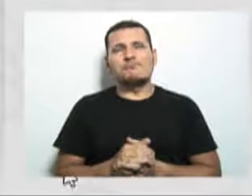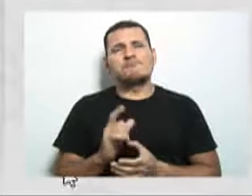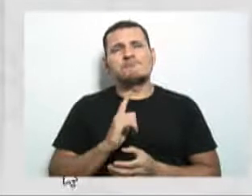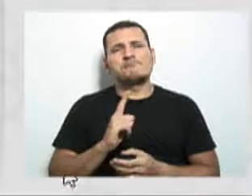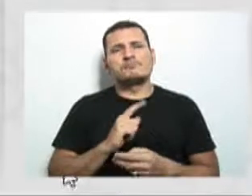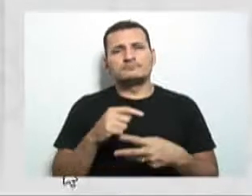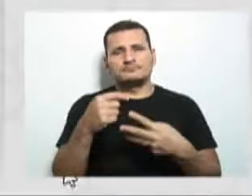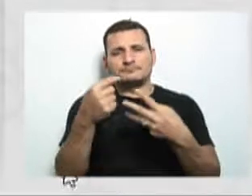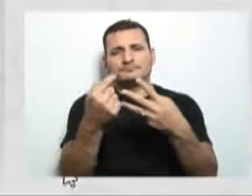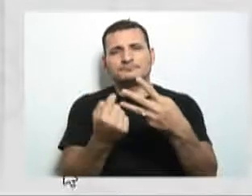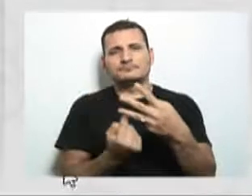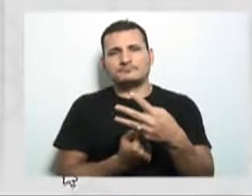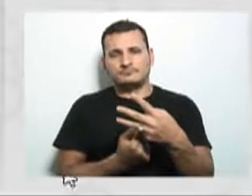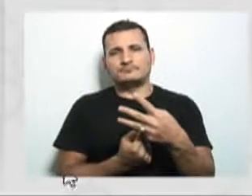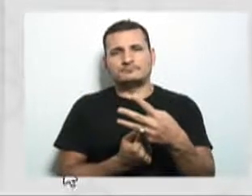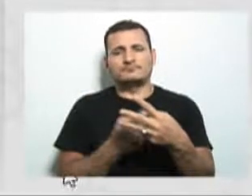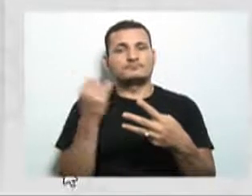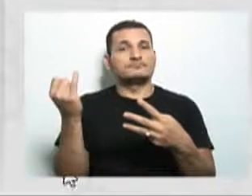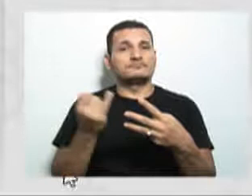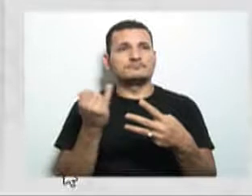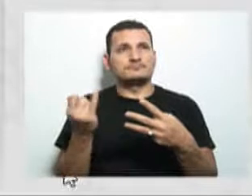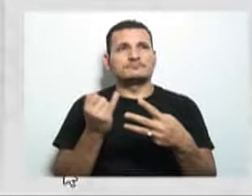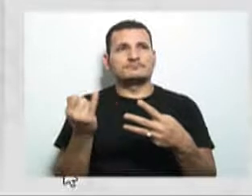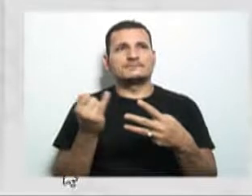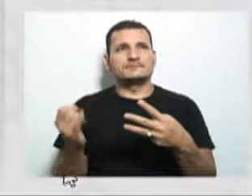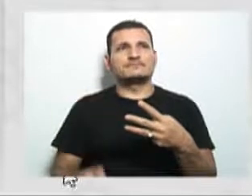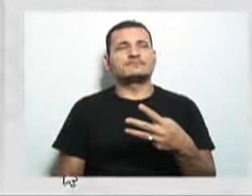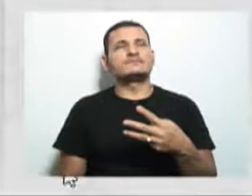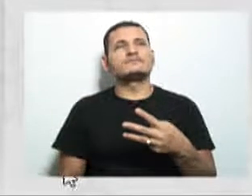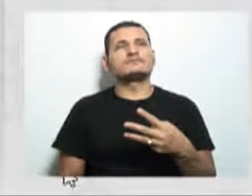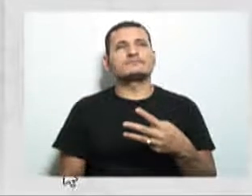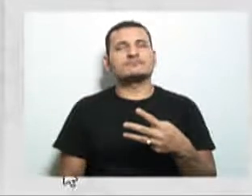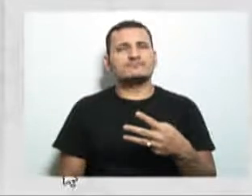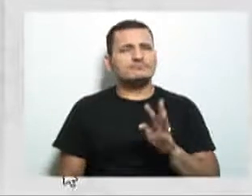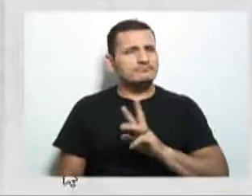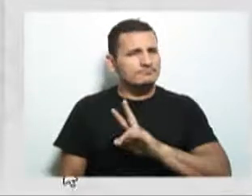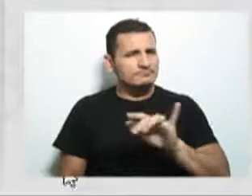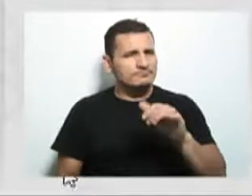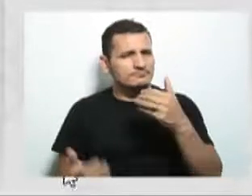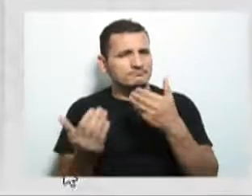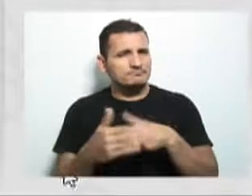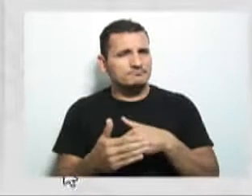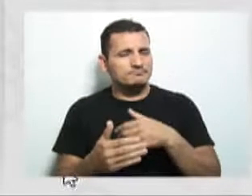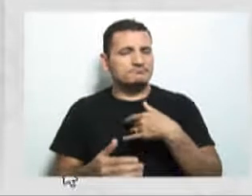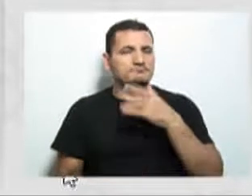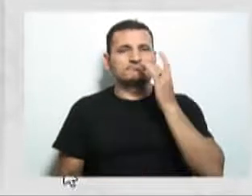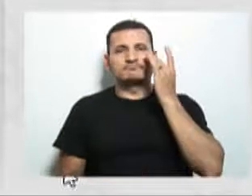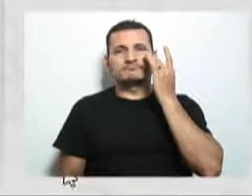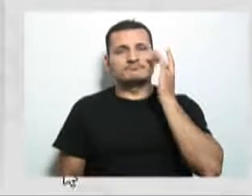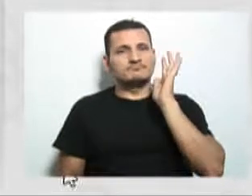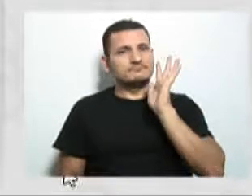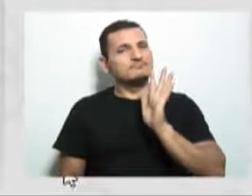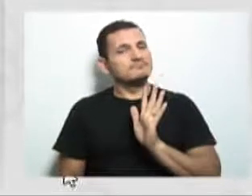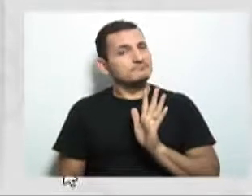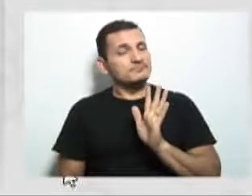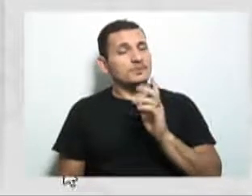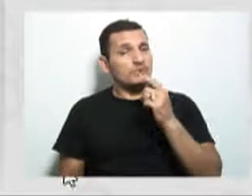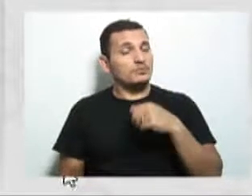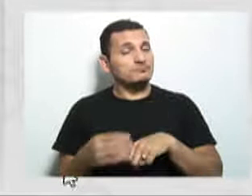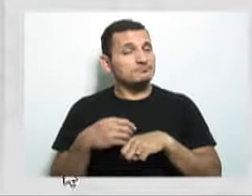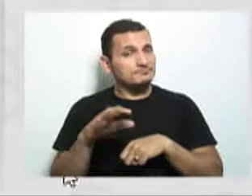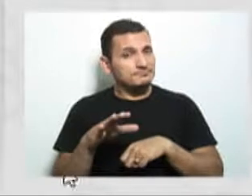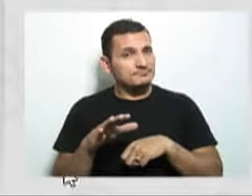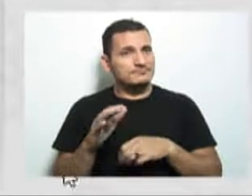3 pontos fundamentais. Olha a dica aí. Professor, vai cair na prova, professor? Não sei, mas olha a dica